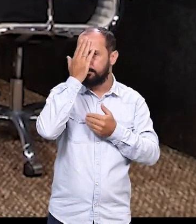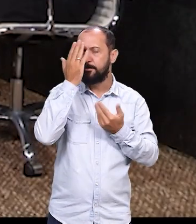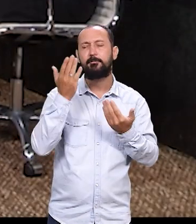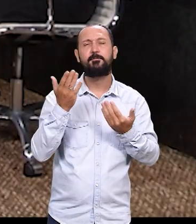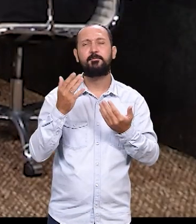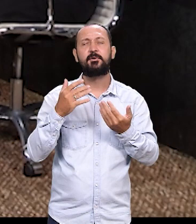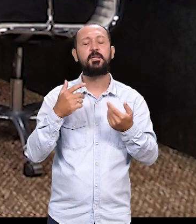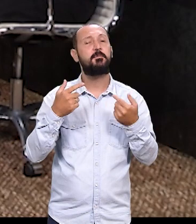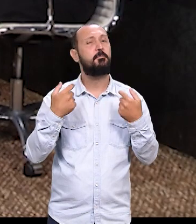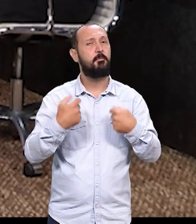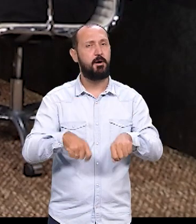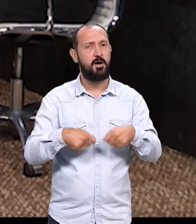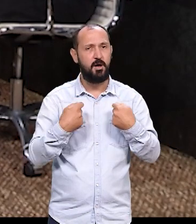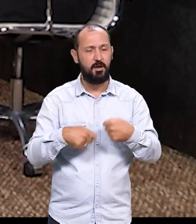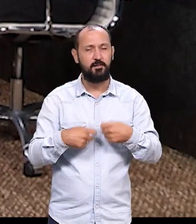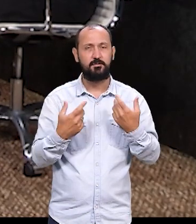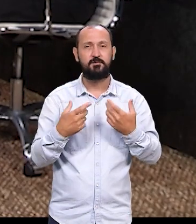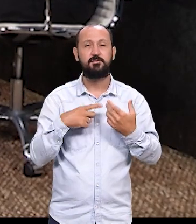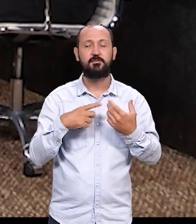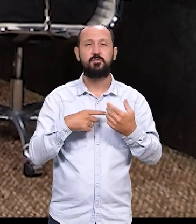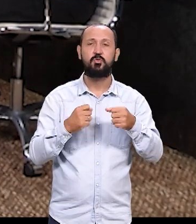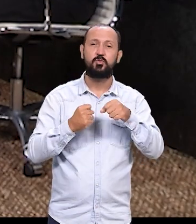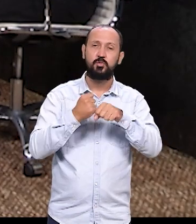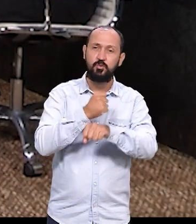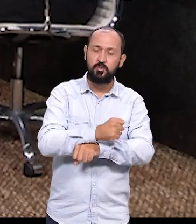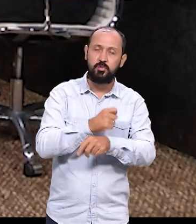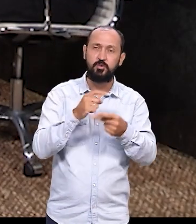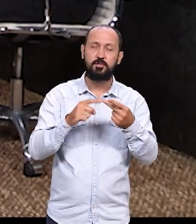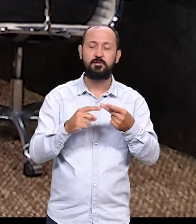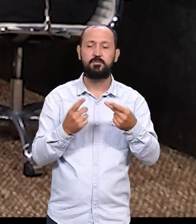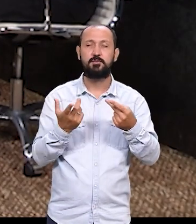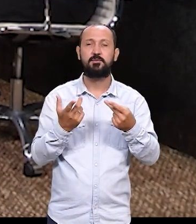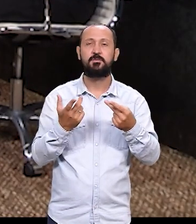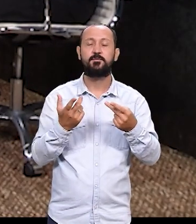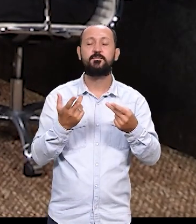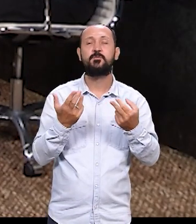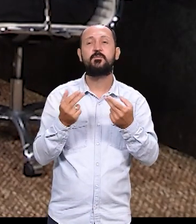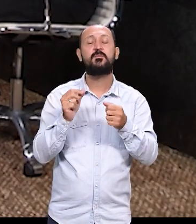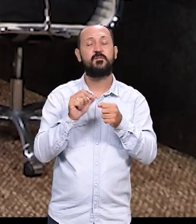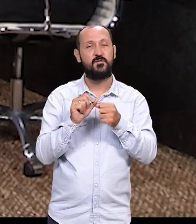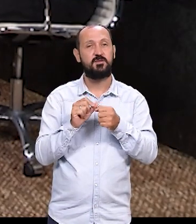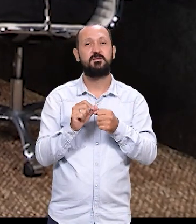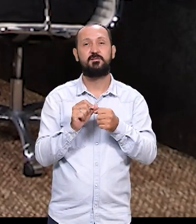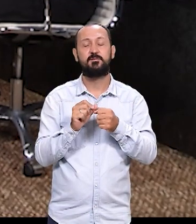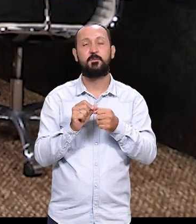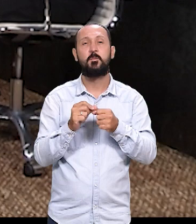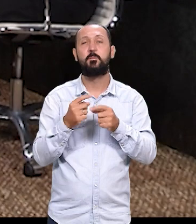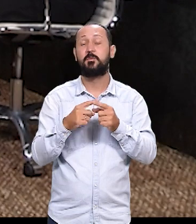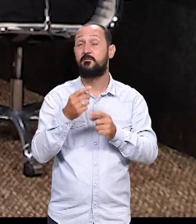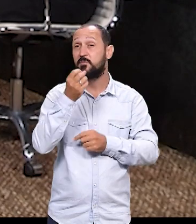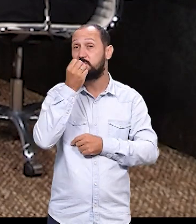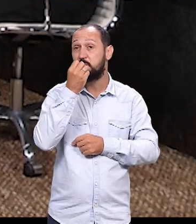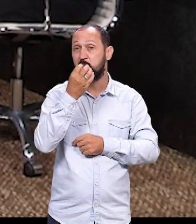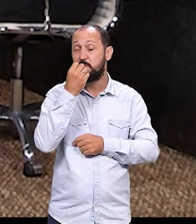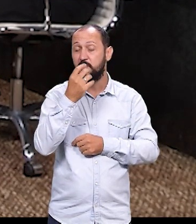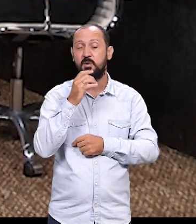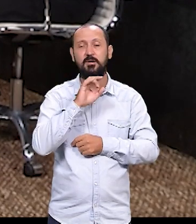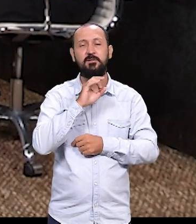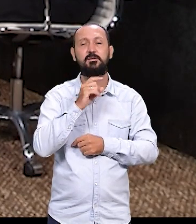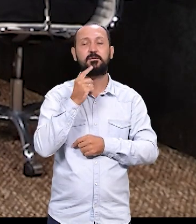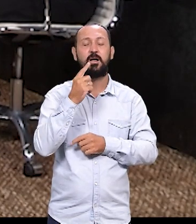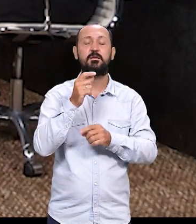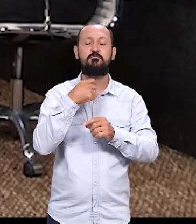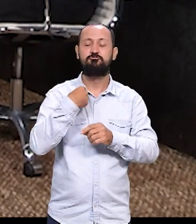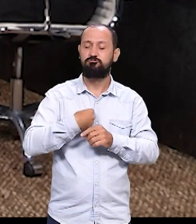a nossa caminhada a gente sabe que tem que ainda eh colocar muito esforço muita dedicação e assim a gente vai fazer porque